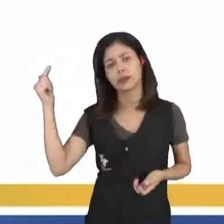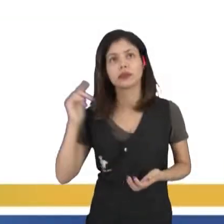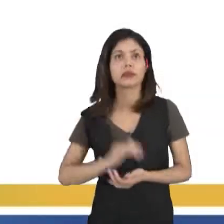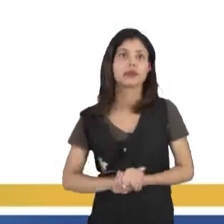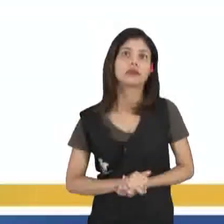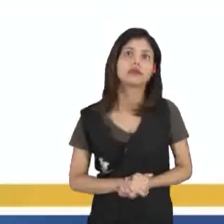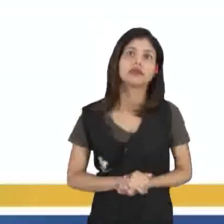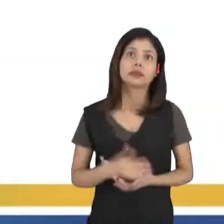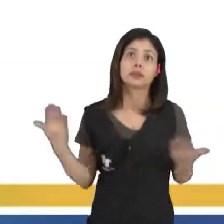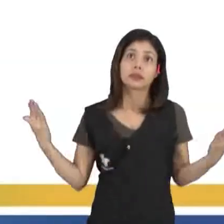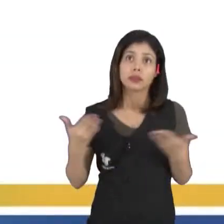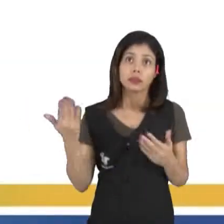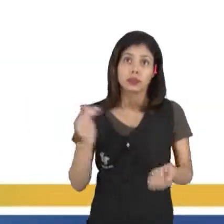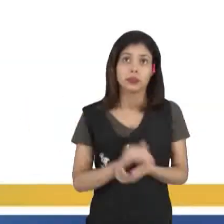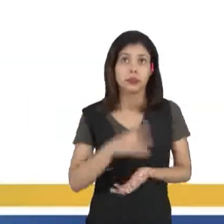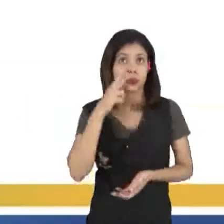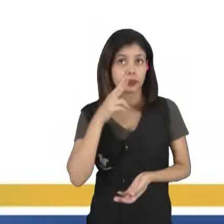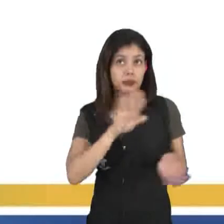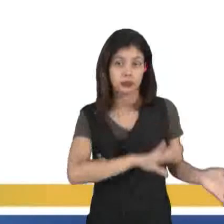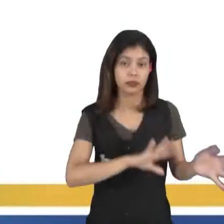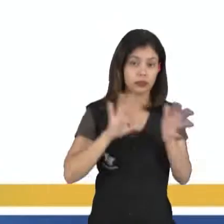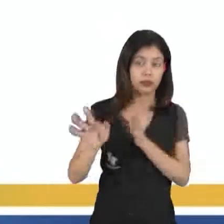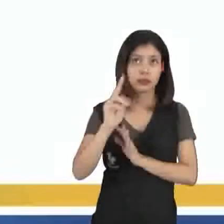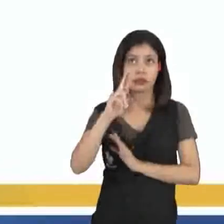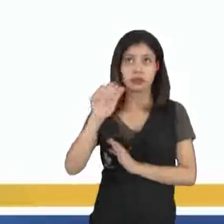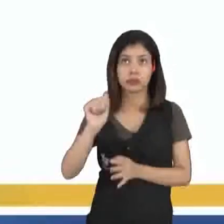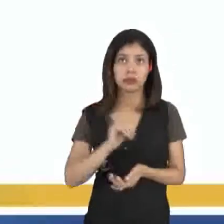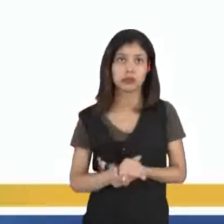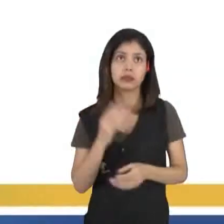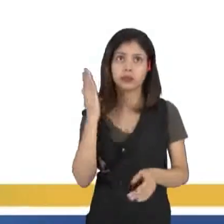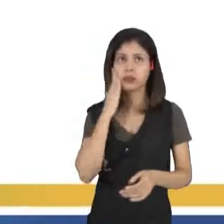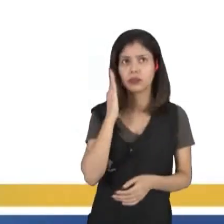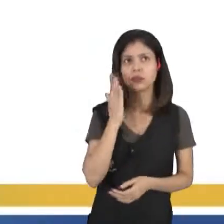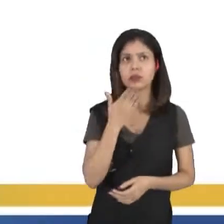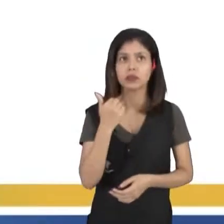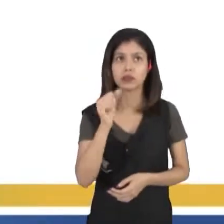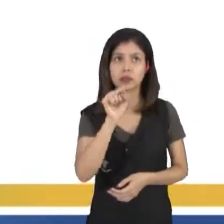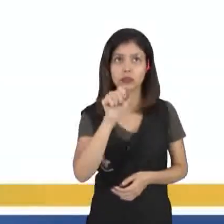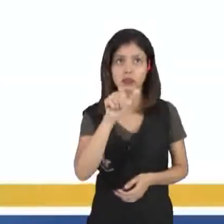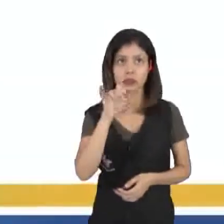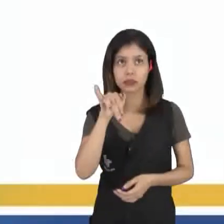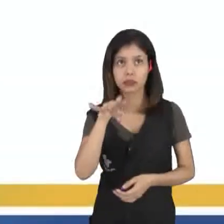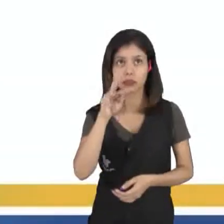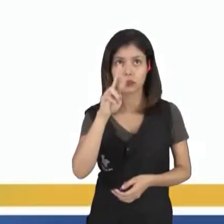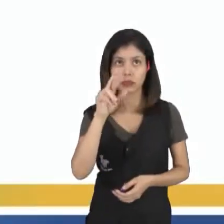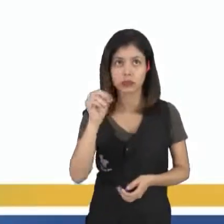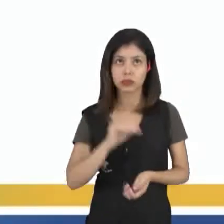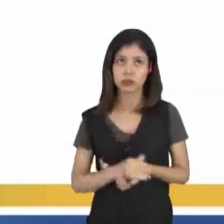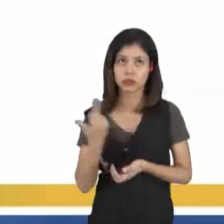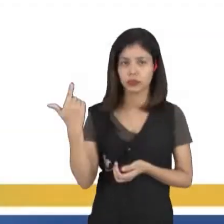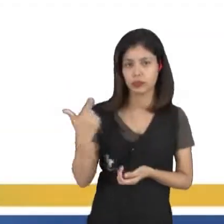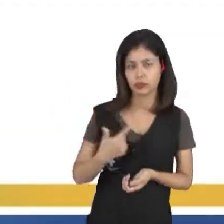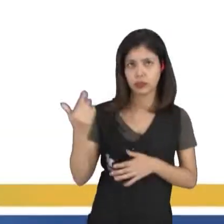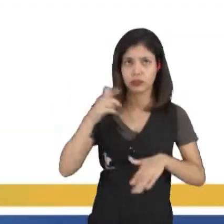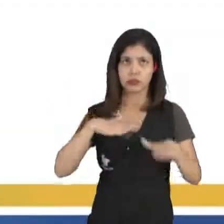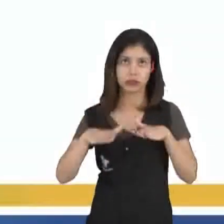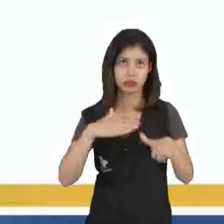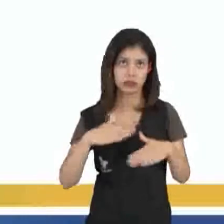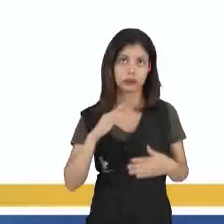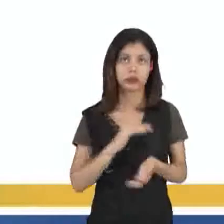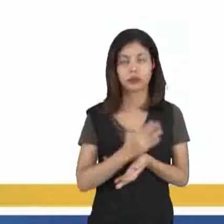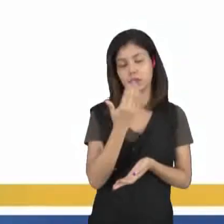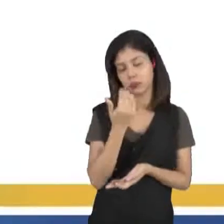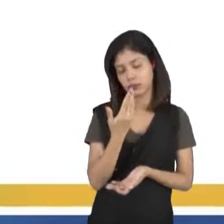etc. Agora, vamos deixar de lado o fast e entender melhor o slow food. Segundo